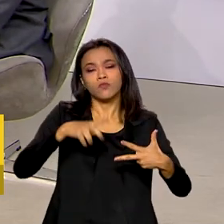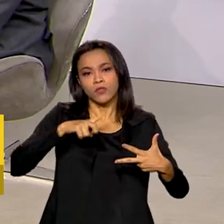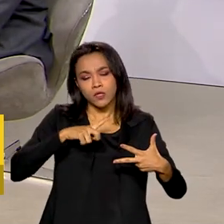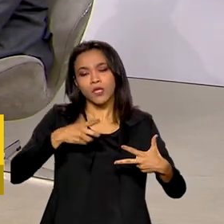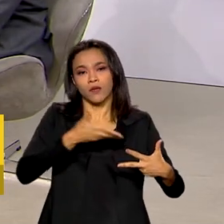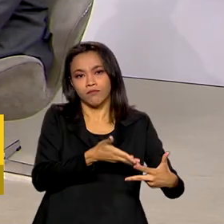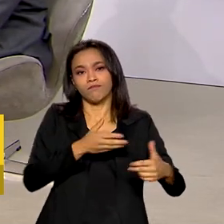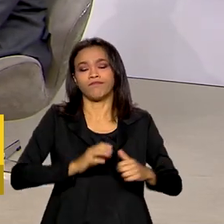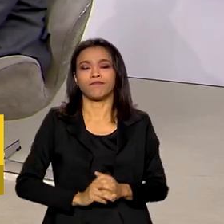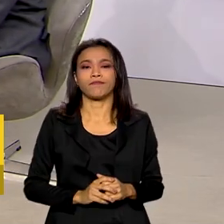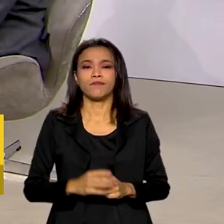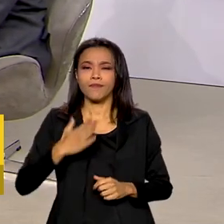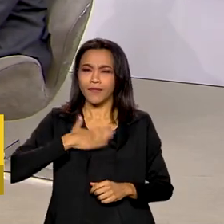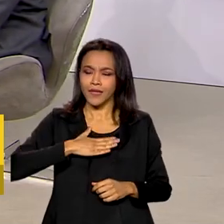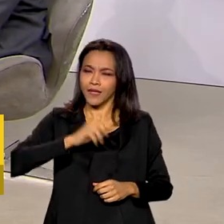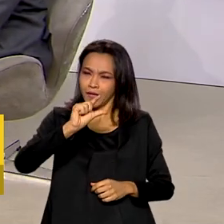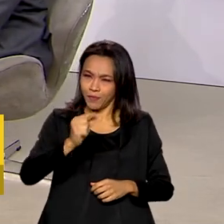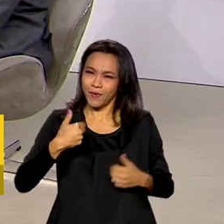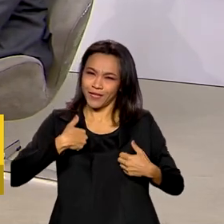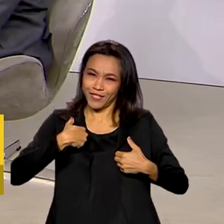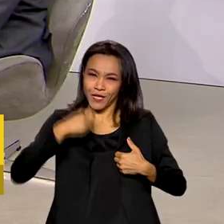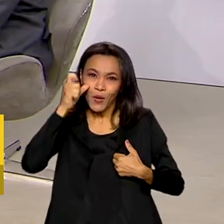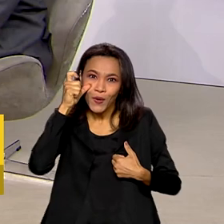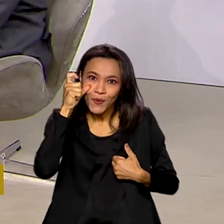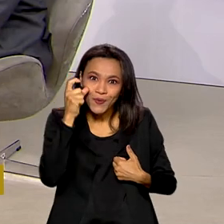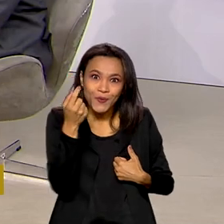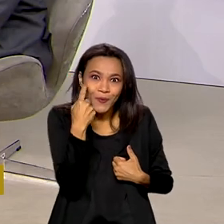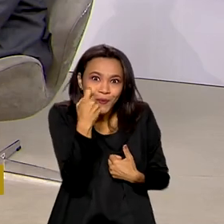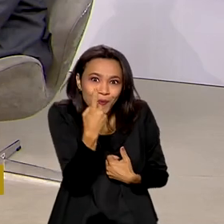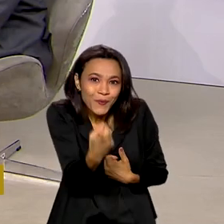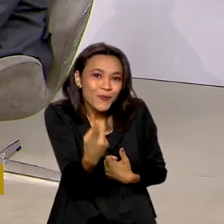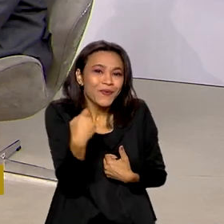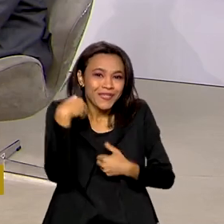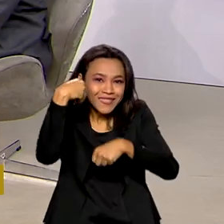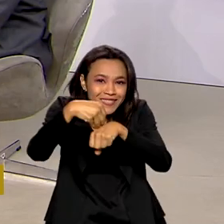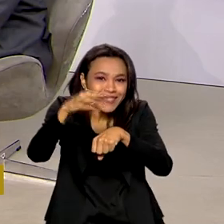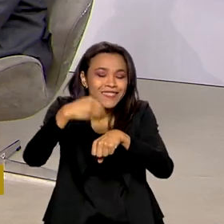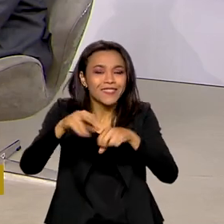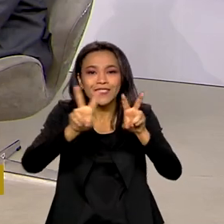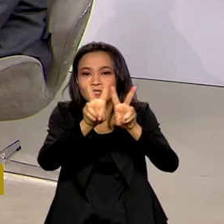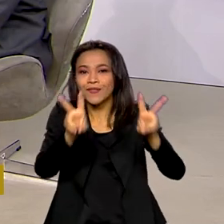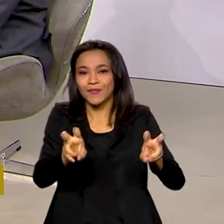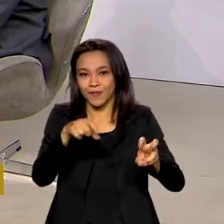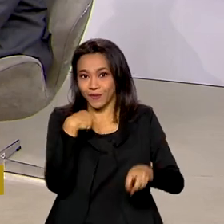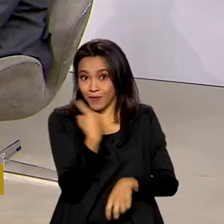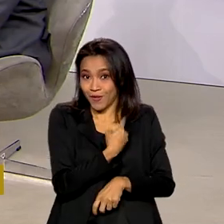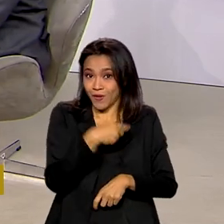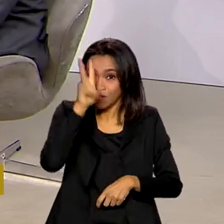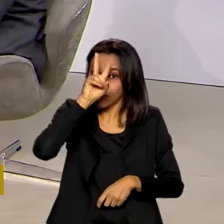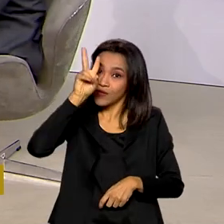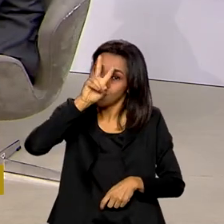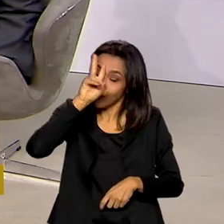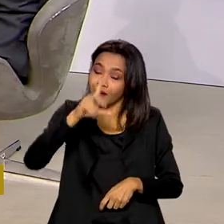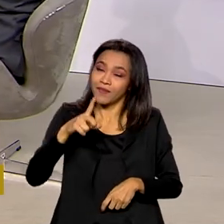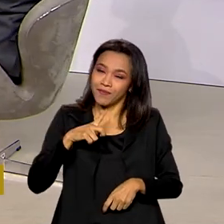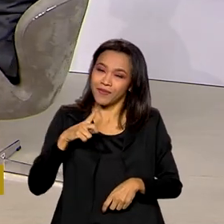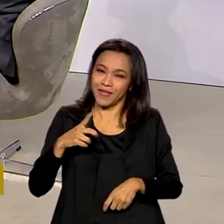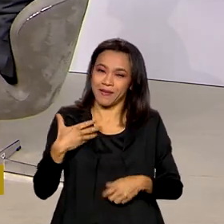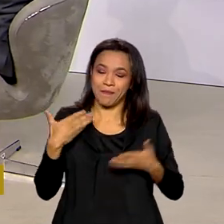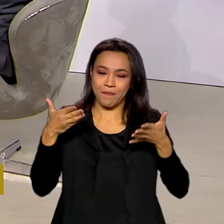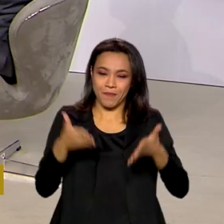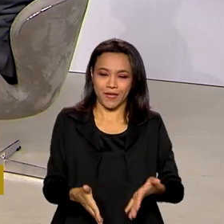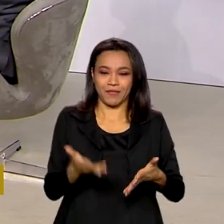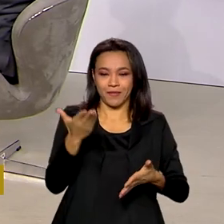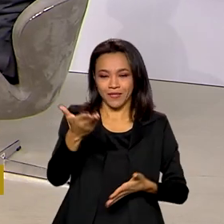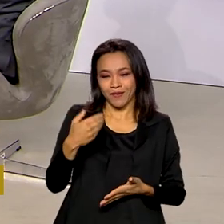Reinos Unidos. A gente vai já trazer mais curiosidades, que é importante saber, né, mais da nossa história, mas tem participação aqui. Então vamos privilegiar também quem